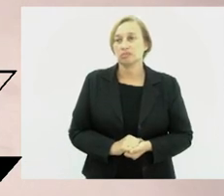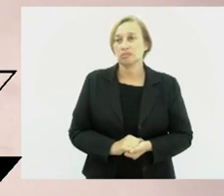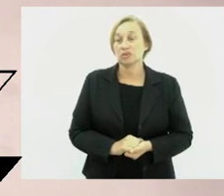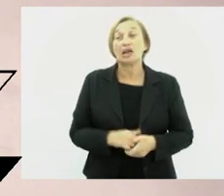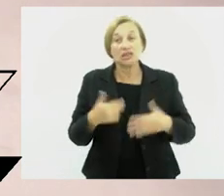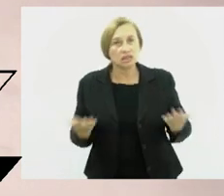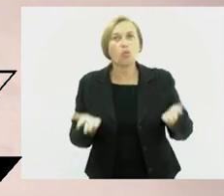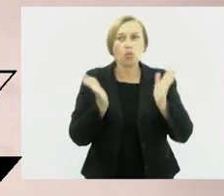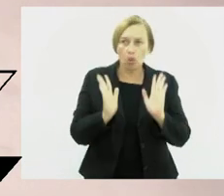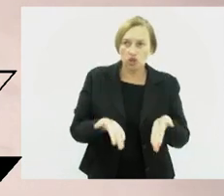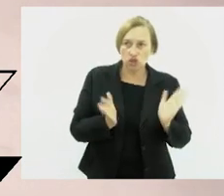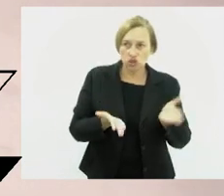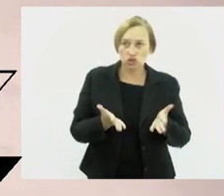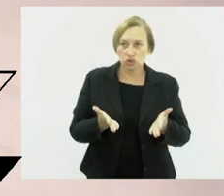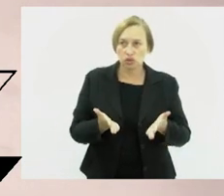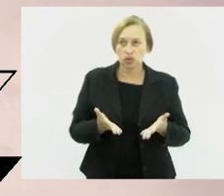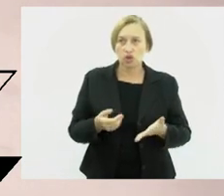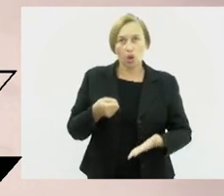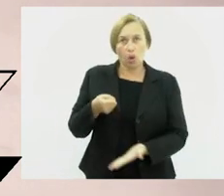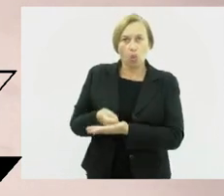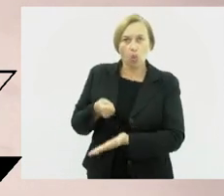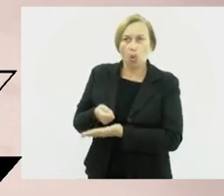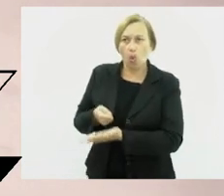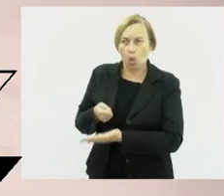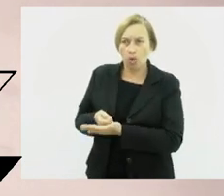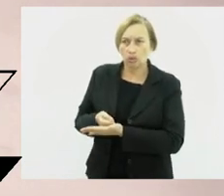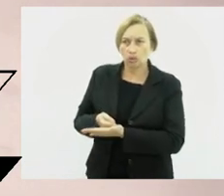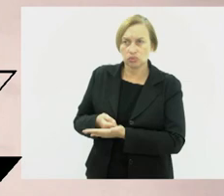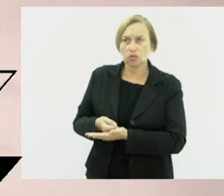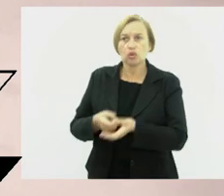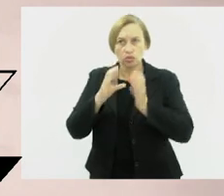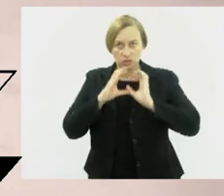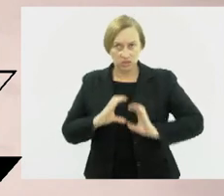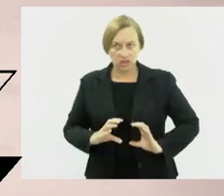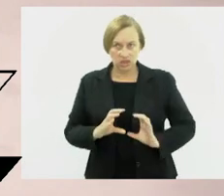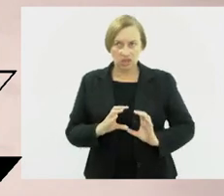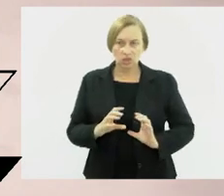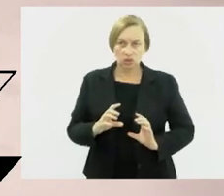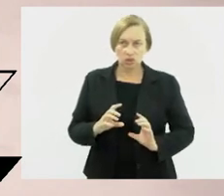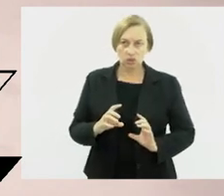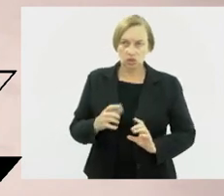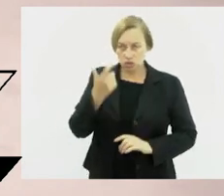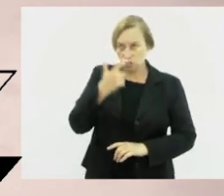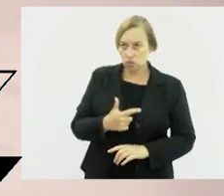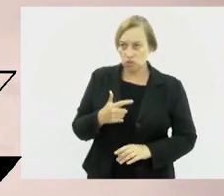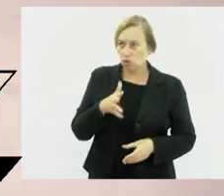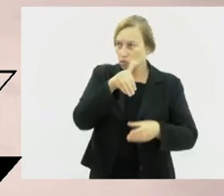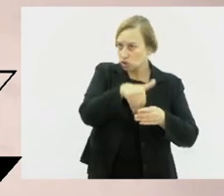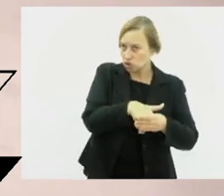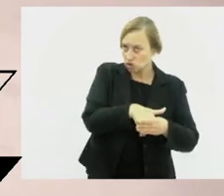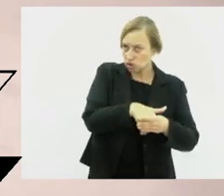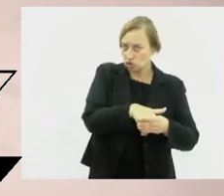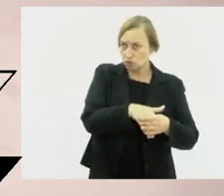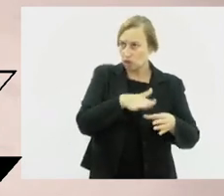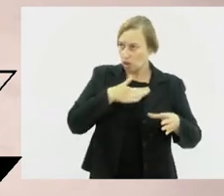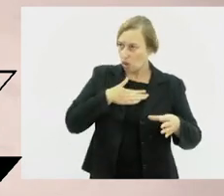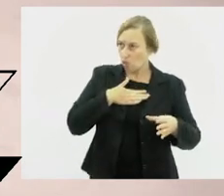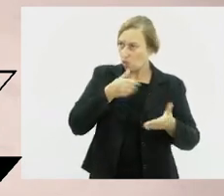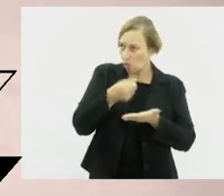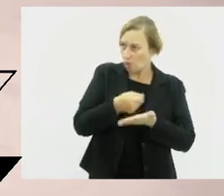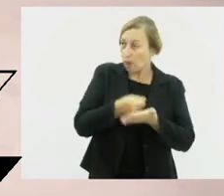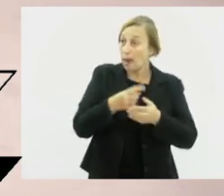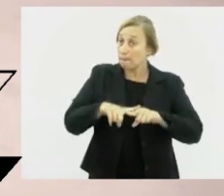Então, hoje, eu cobro, como cidadã, que o meu título de eleitor me permite cobrar.